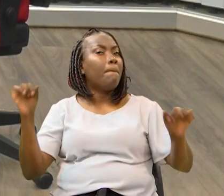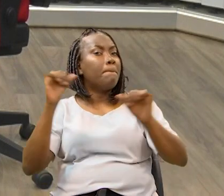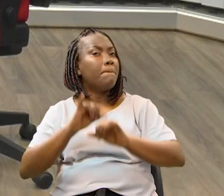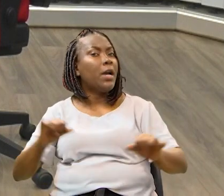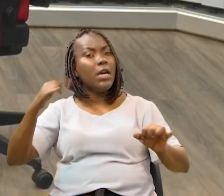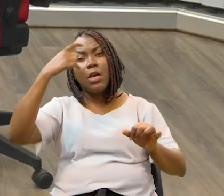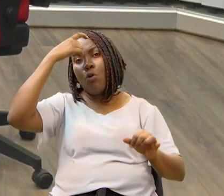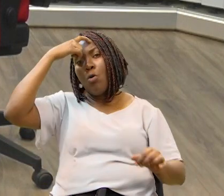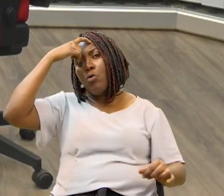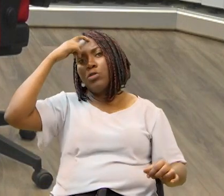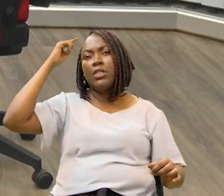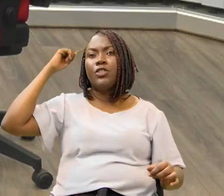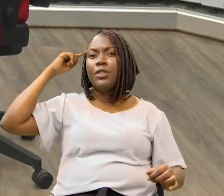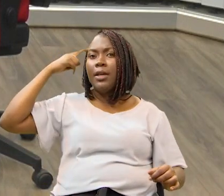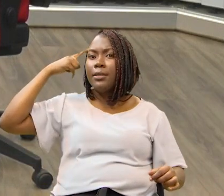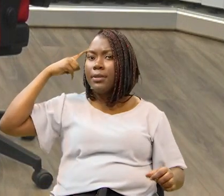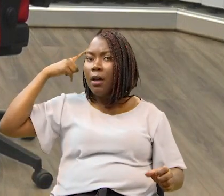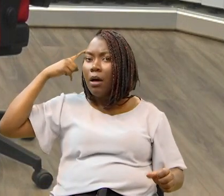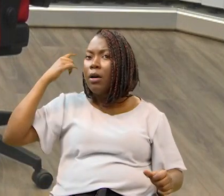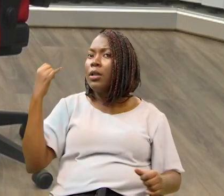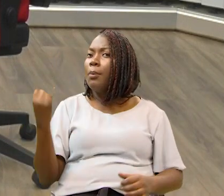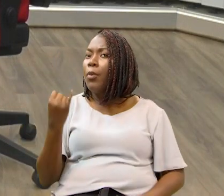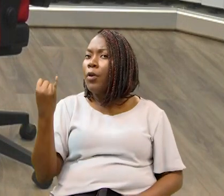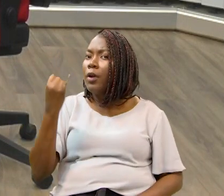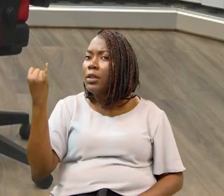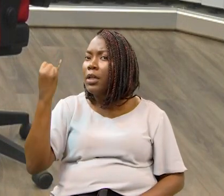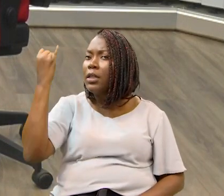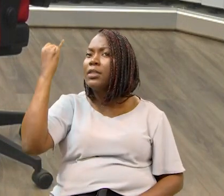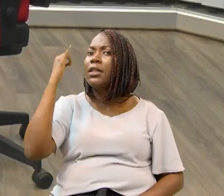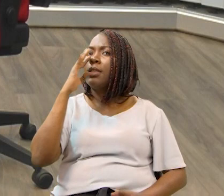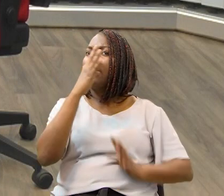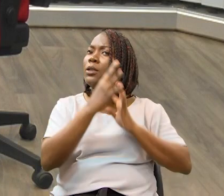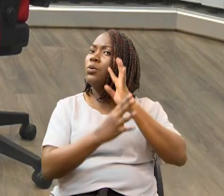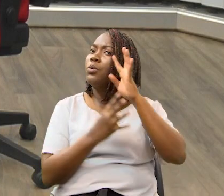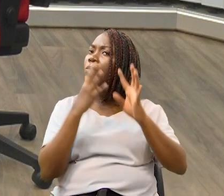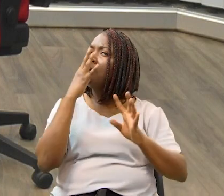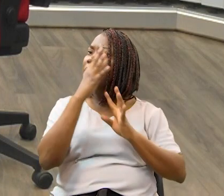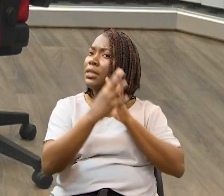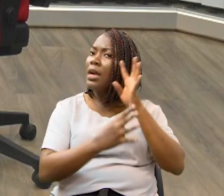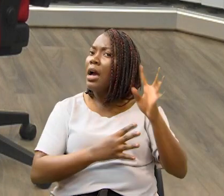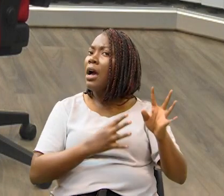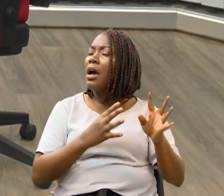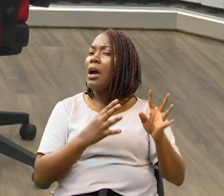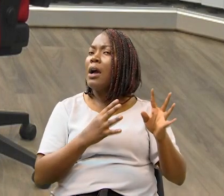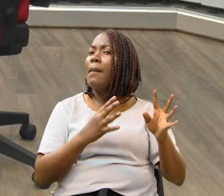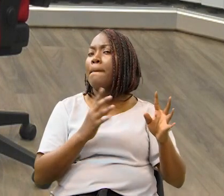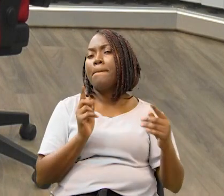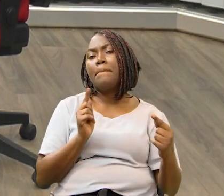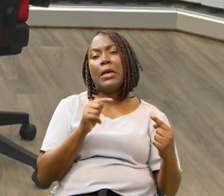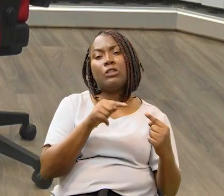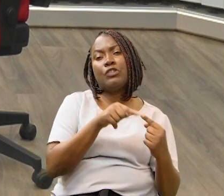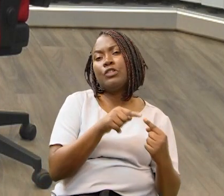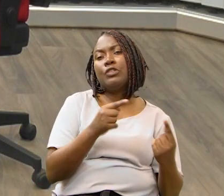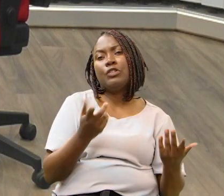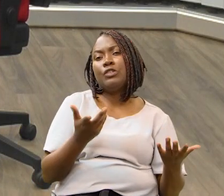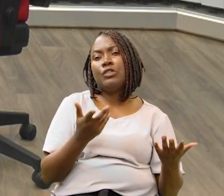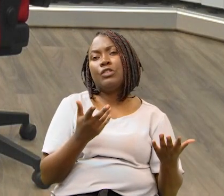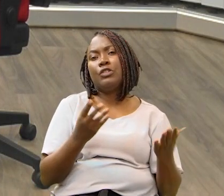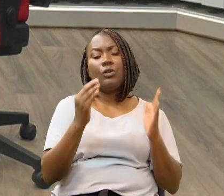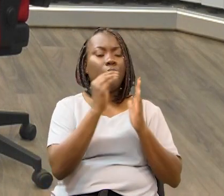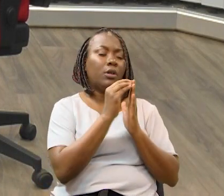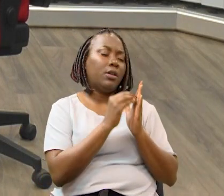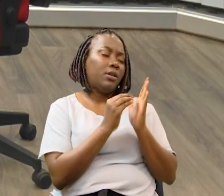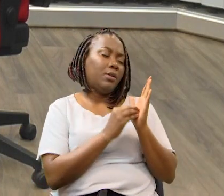uma campanha de conscientização da importância da denúncia mediante ao que